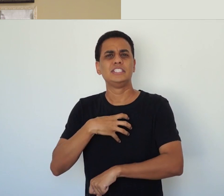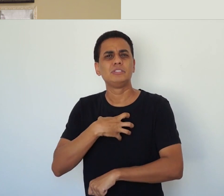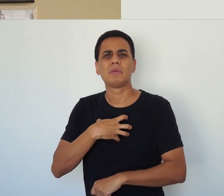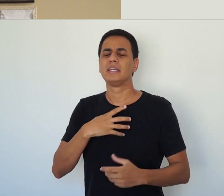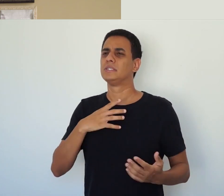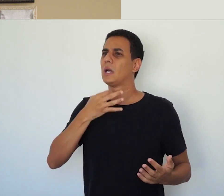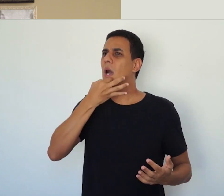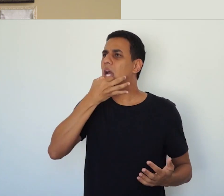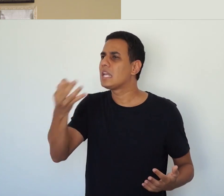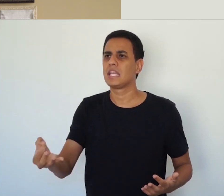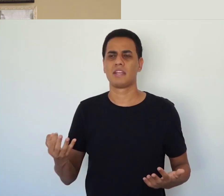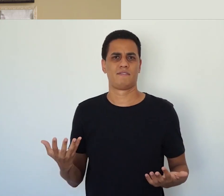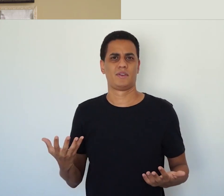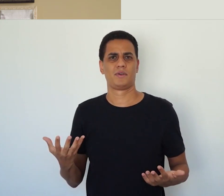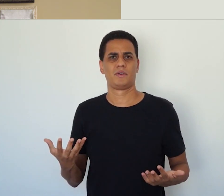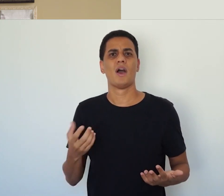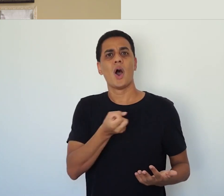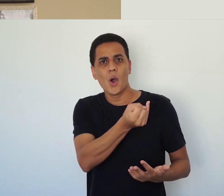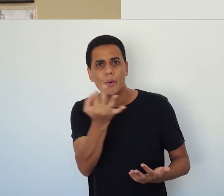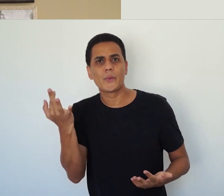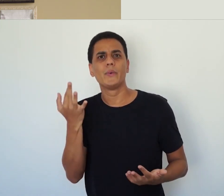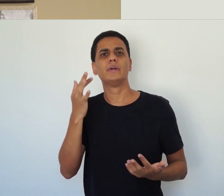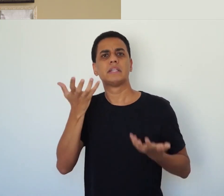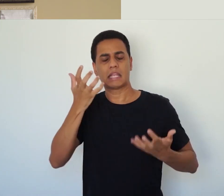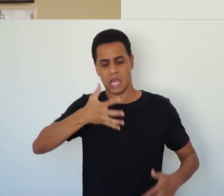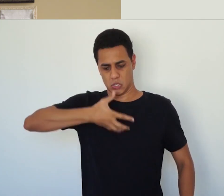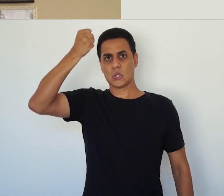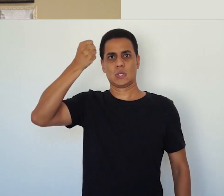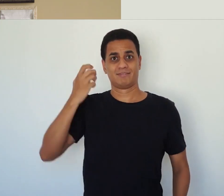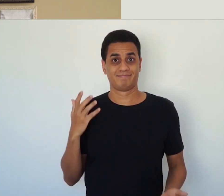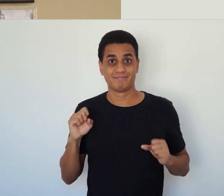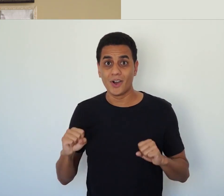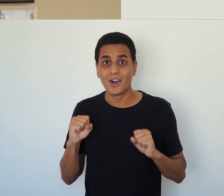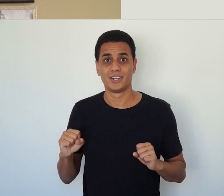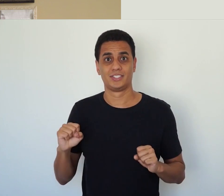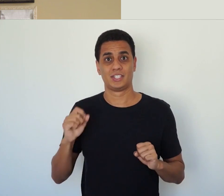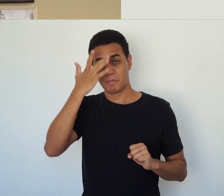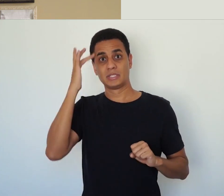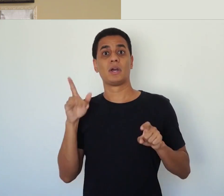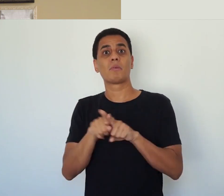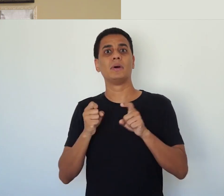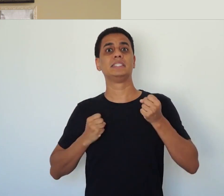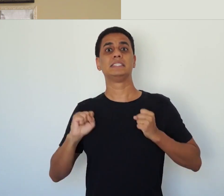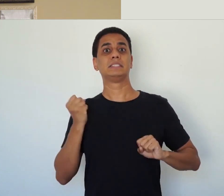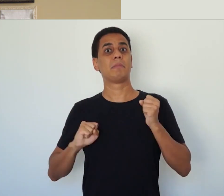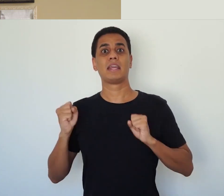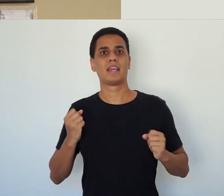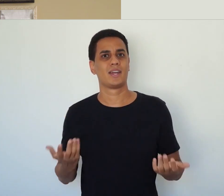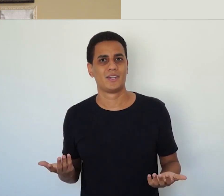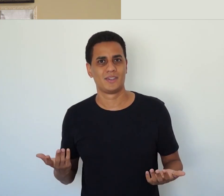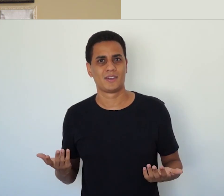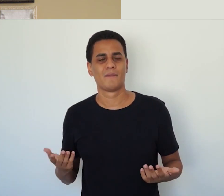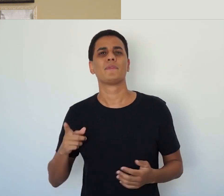gerar sentimentos levem a ações terríveis, inclusive de tentativas de suicídio, do desespero que pode levar pessoas à